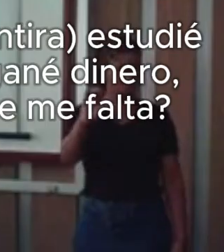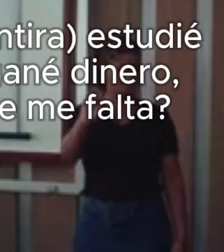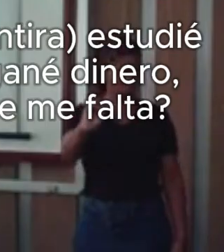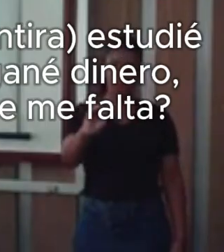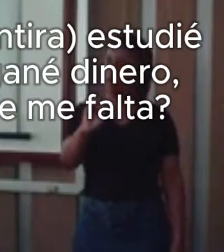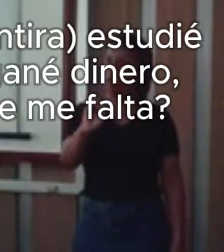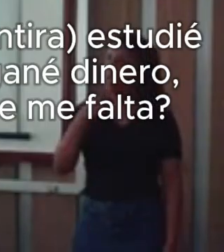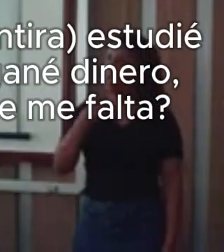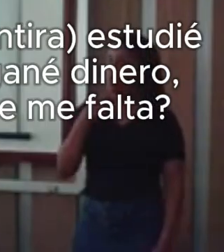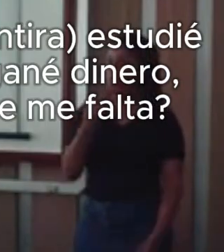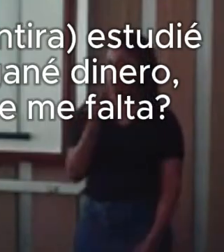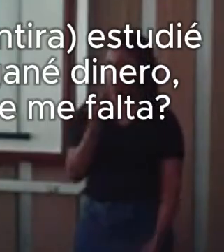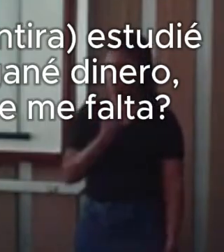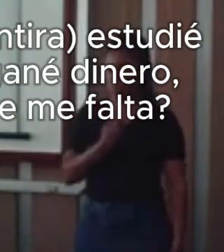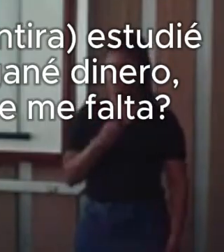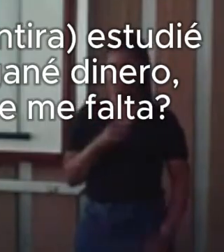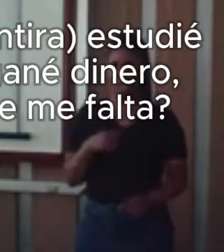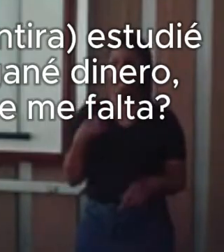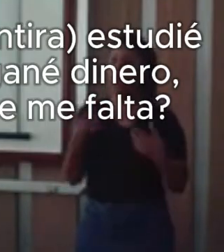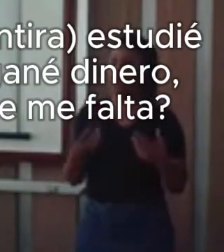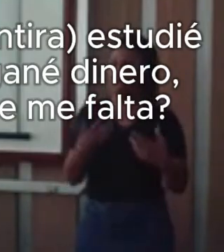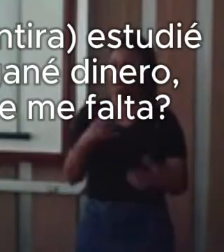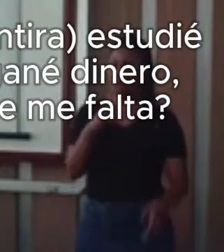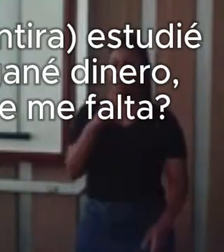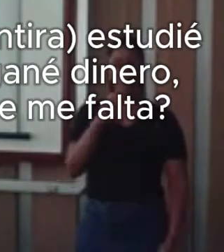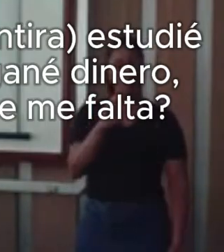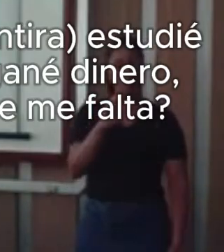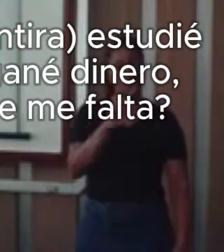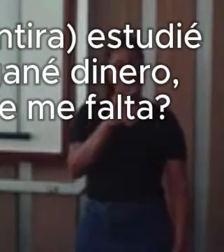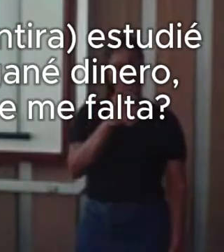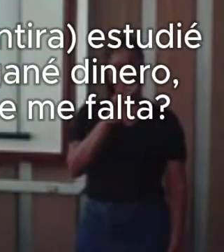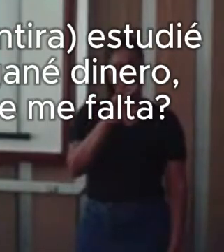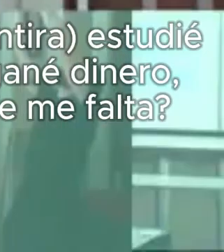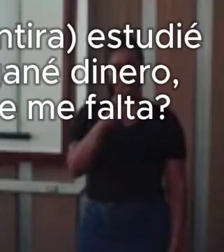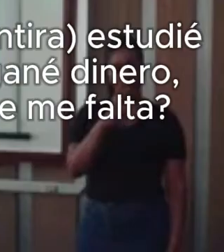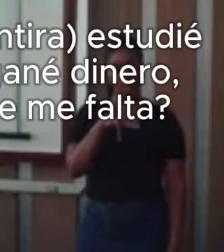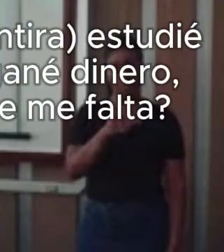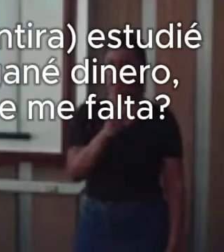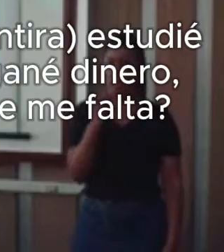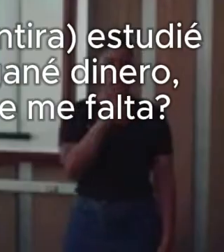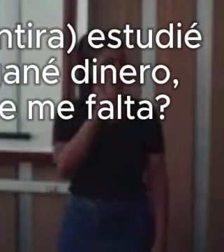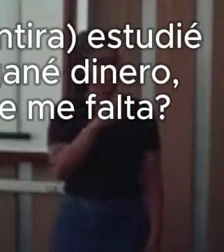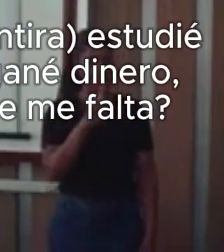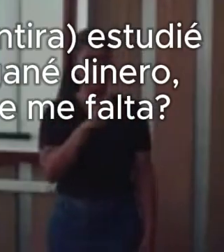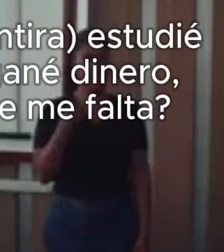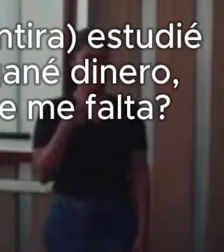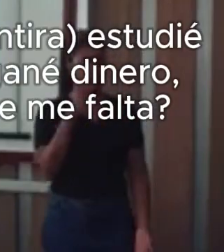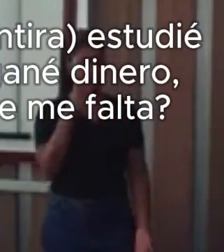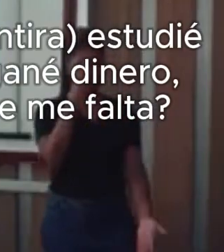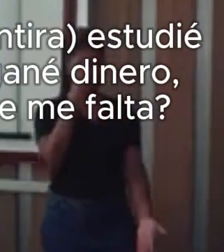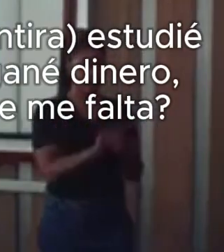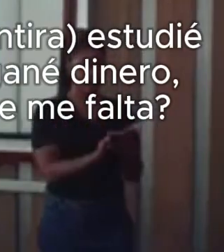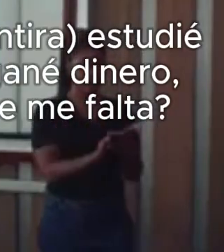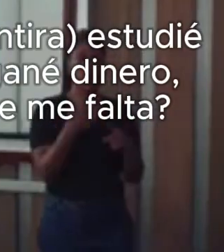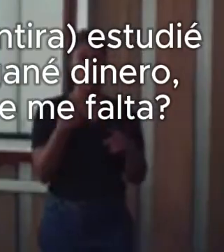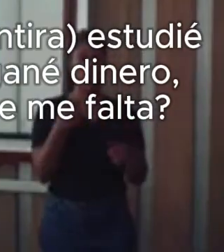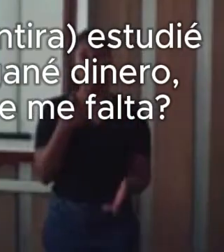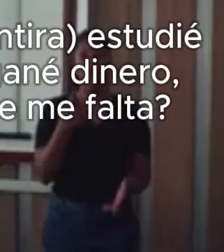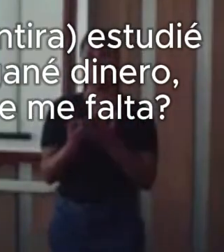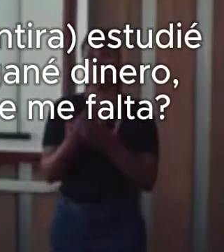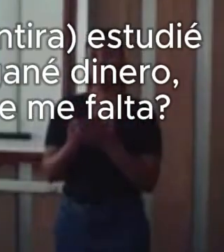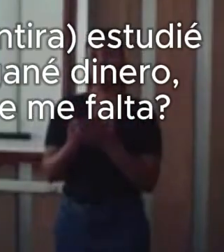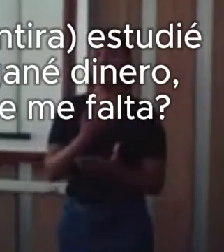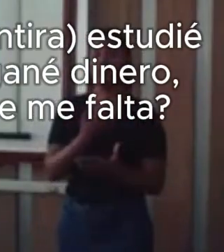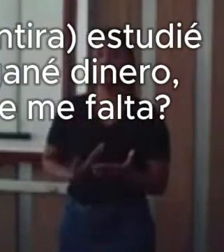eu quero essa polilaminina, porque, não é mentira, porque estudei em colégio público, estudei em